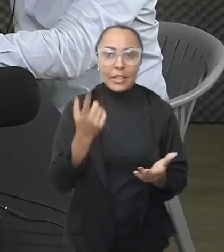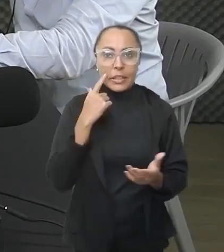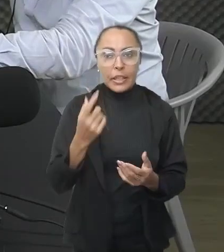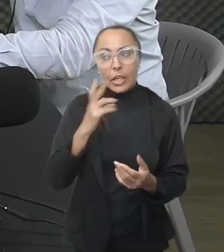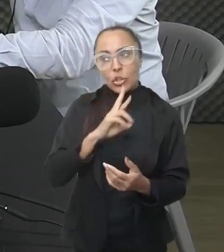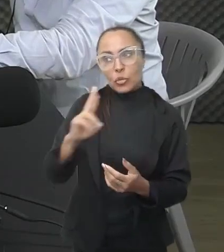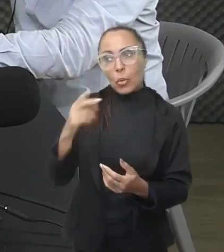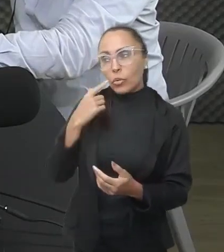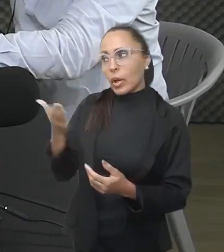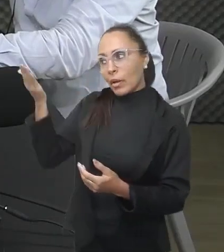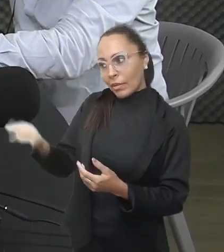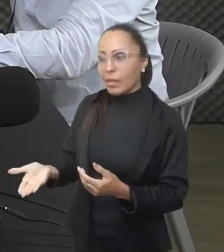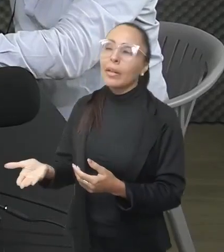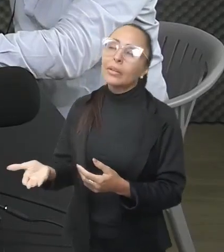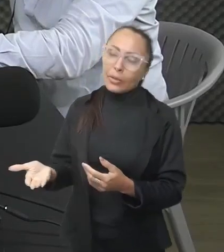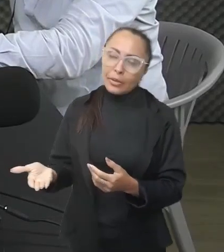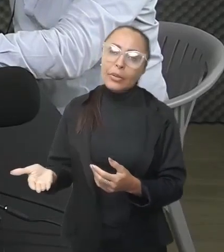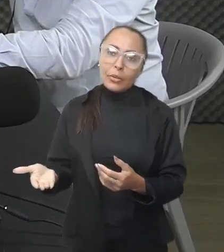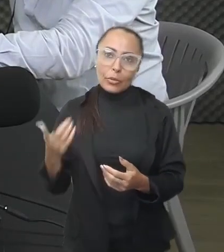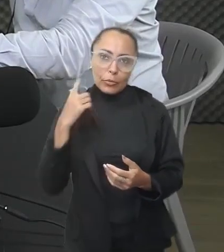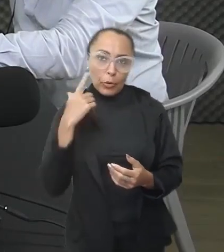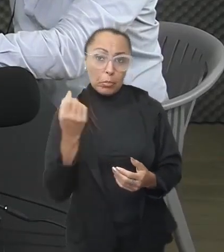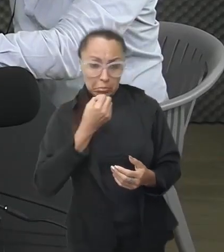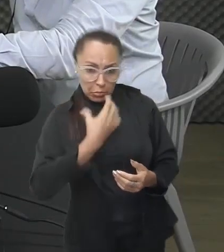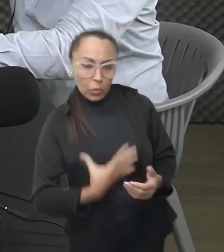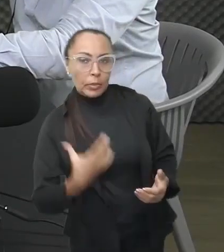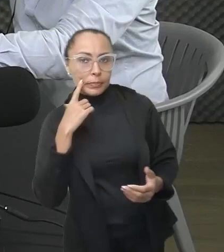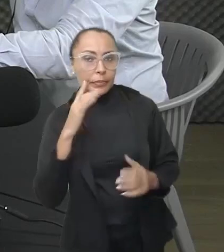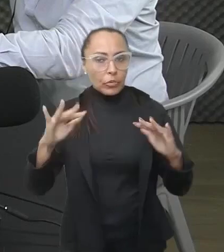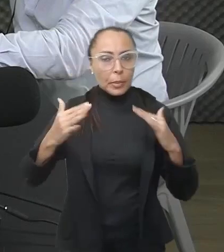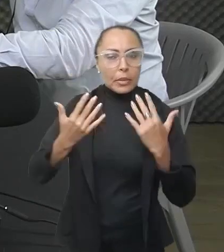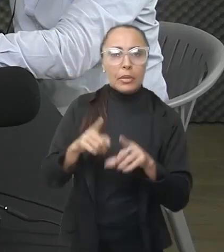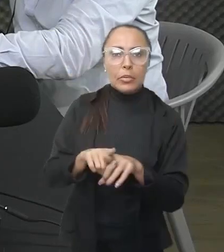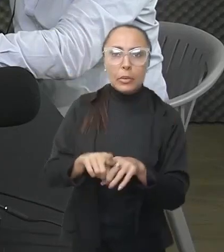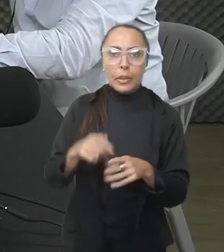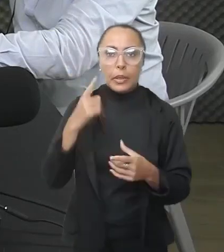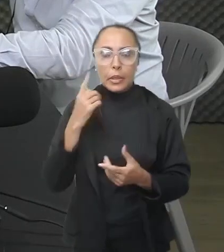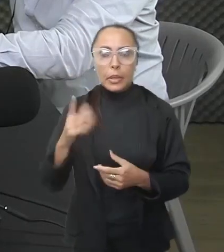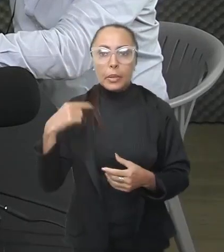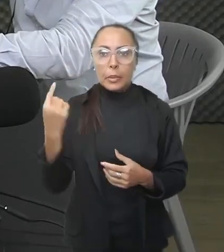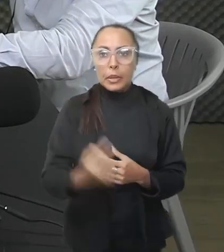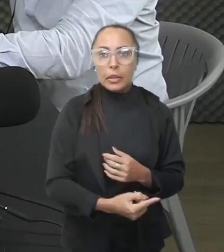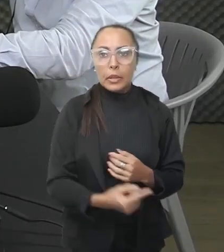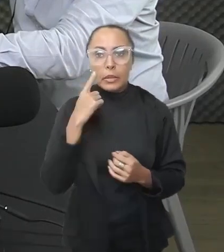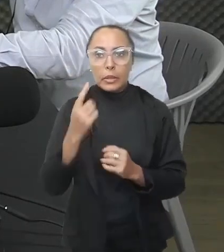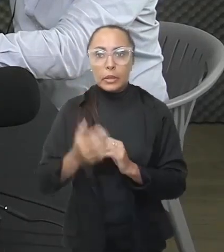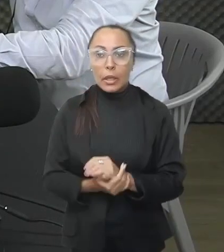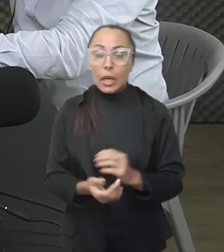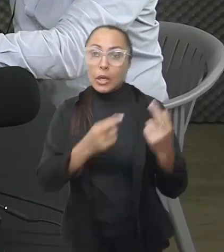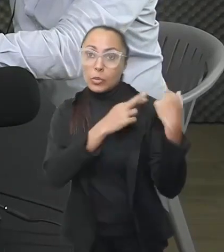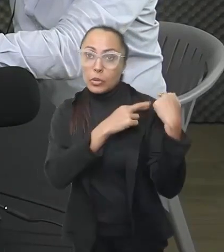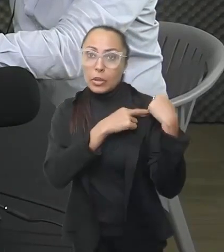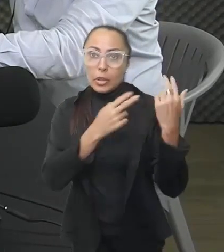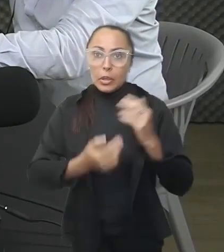Eduardo foi extremamente válida, porque chama atenção, né, para a gente, no sentido que a